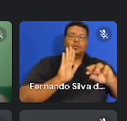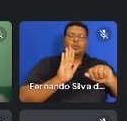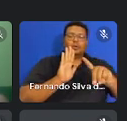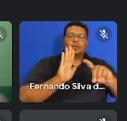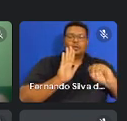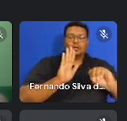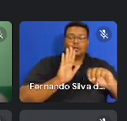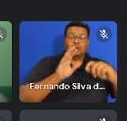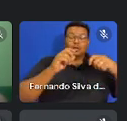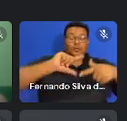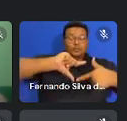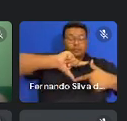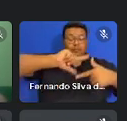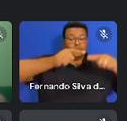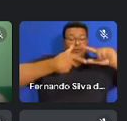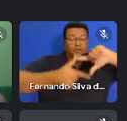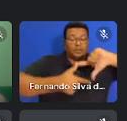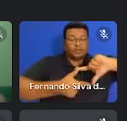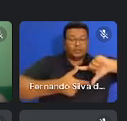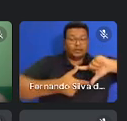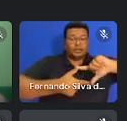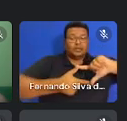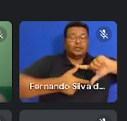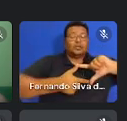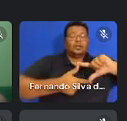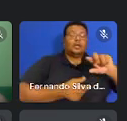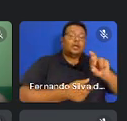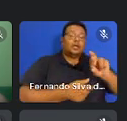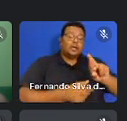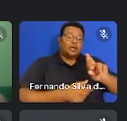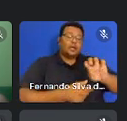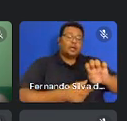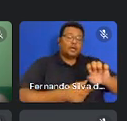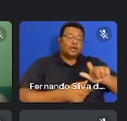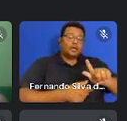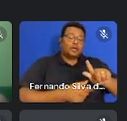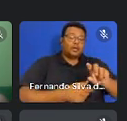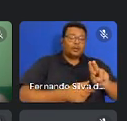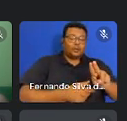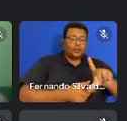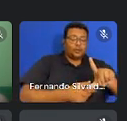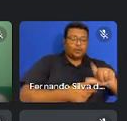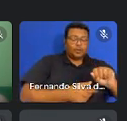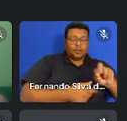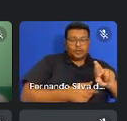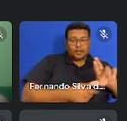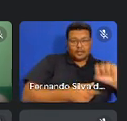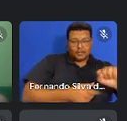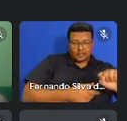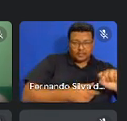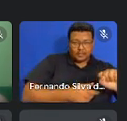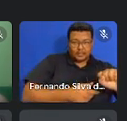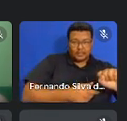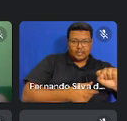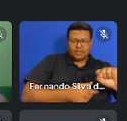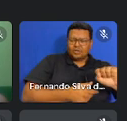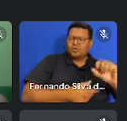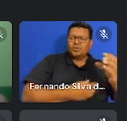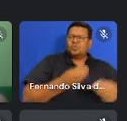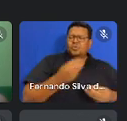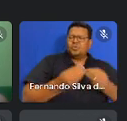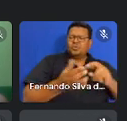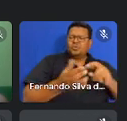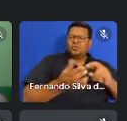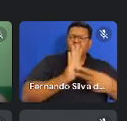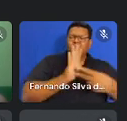ser regulares. O que são polígonos regulares? São polígonos que têm a mesma medida em todos os